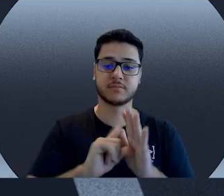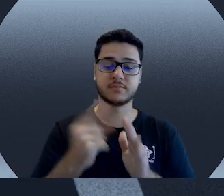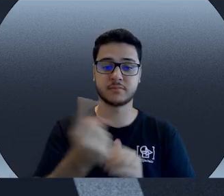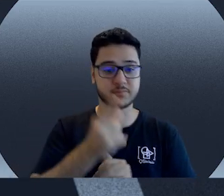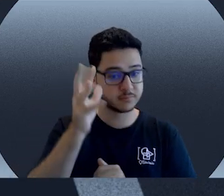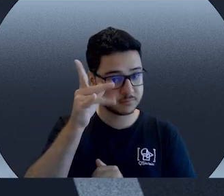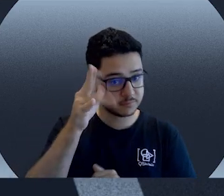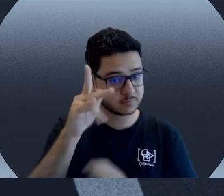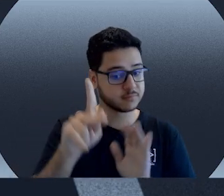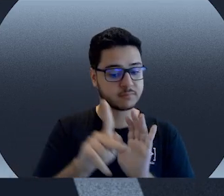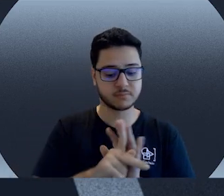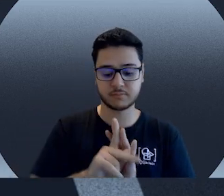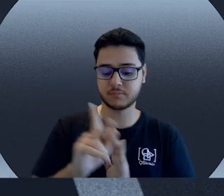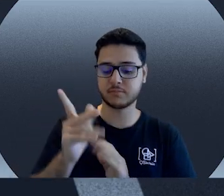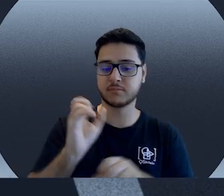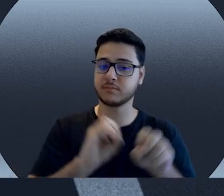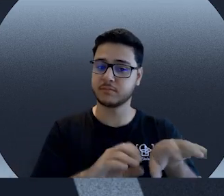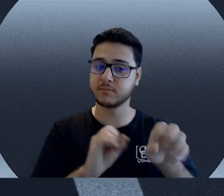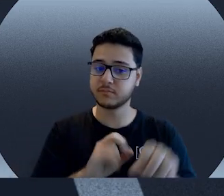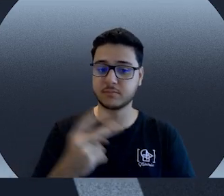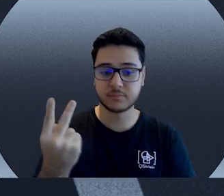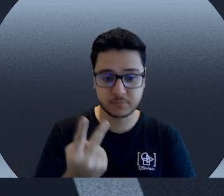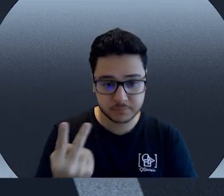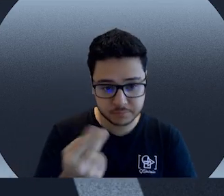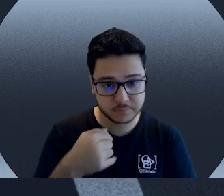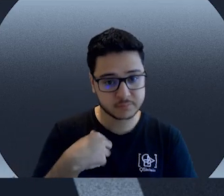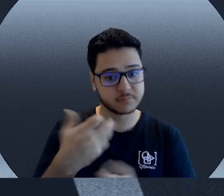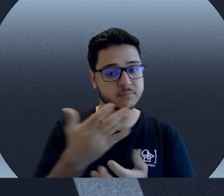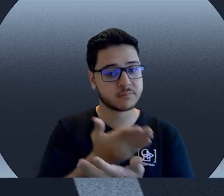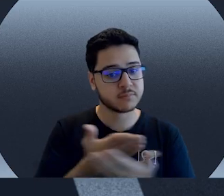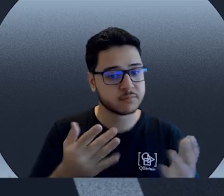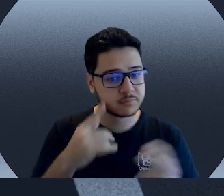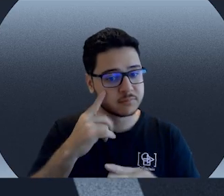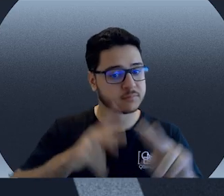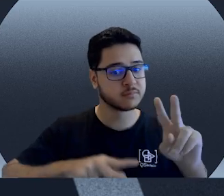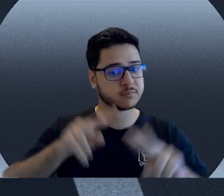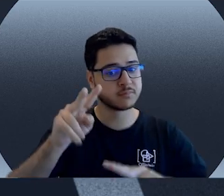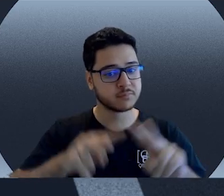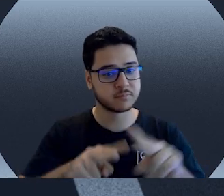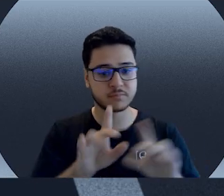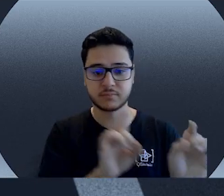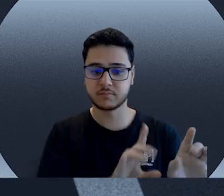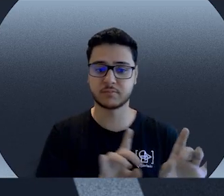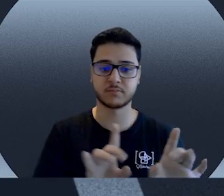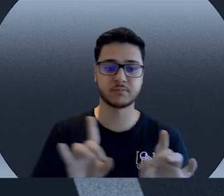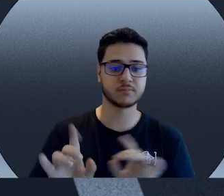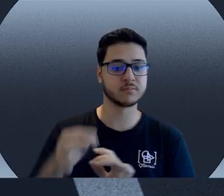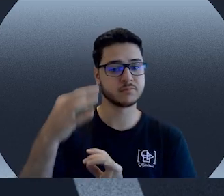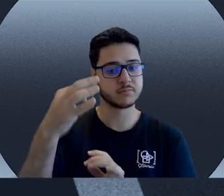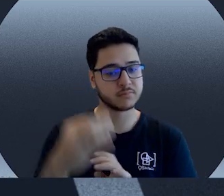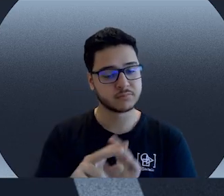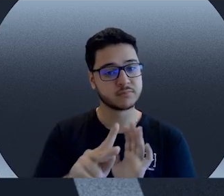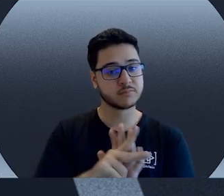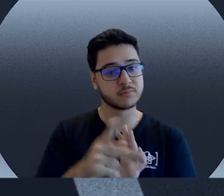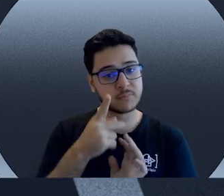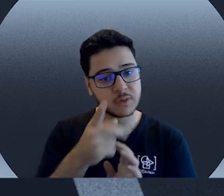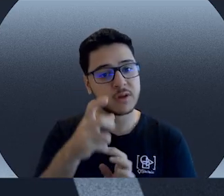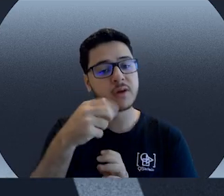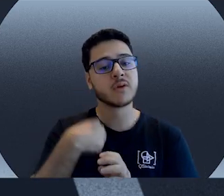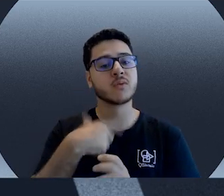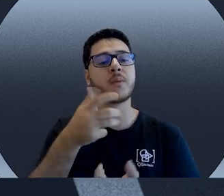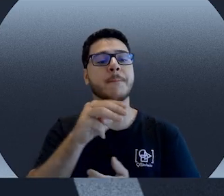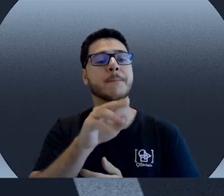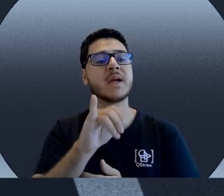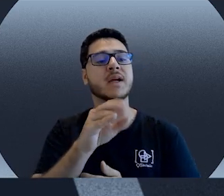assistir o episódio da aula 2. Quero que vocês observem um objeto cotidiano. Lembra que eu contei lá do mictório, do